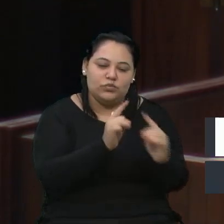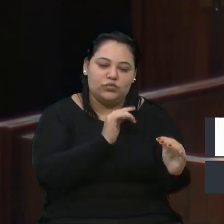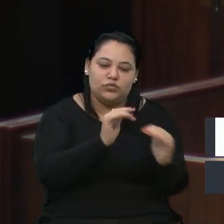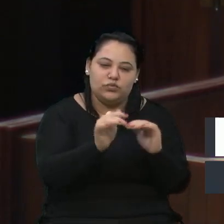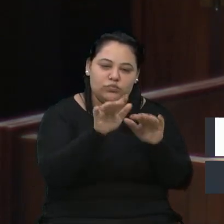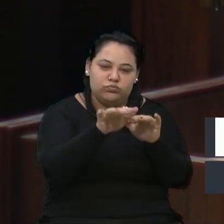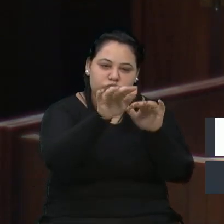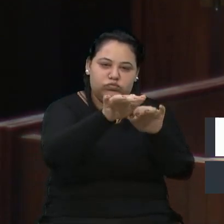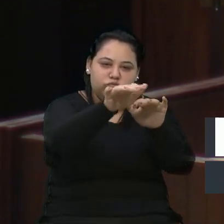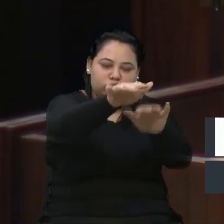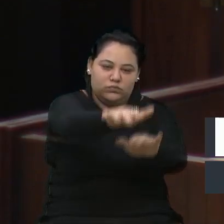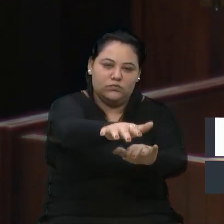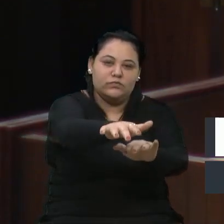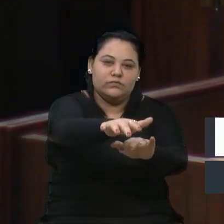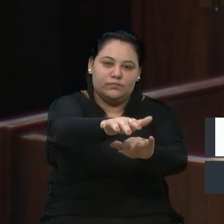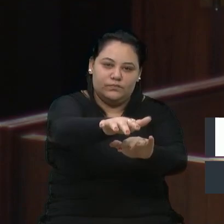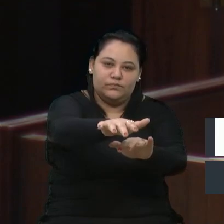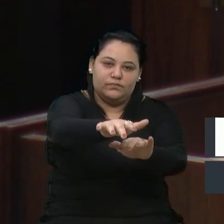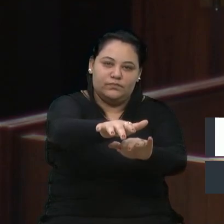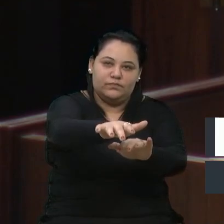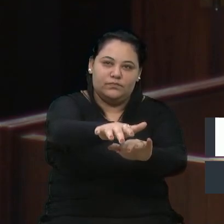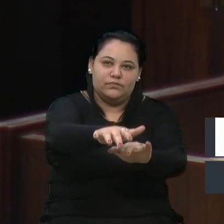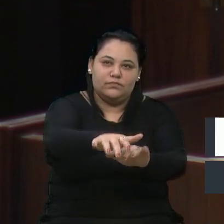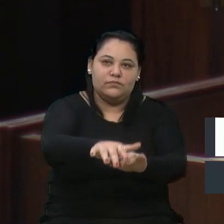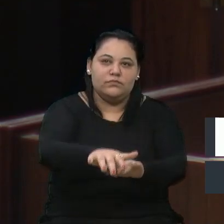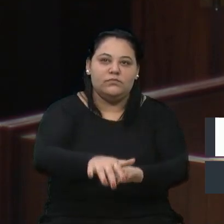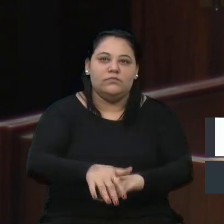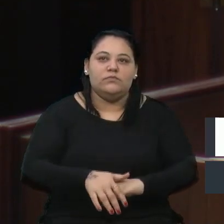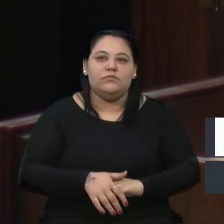aqui da